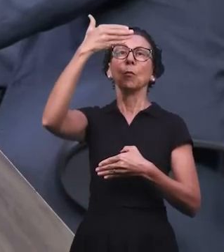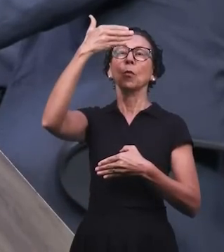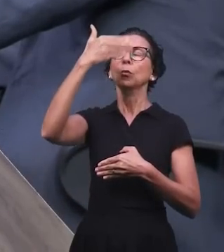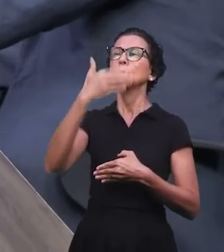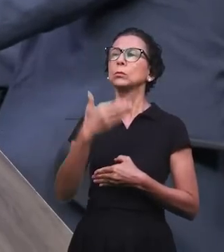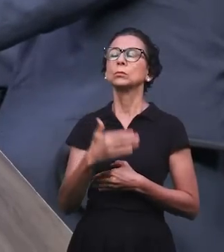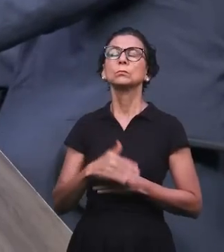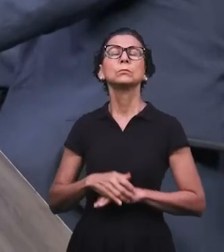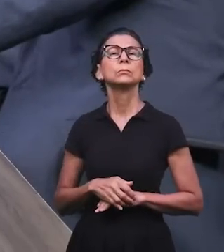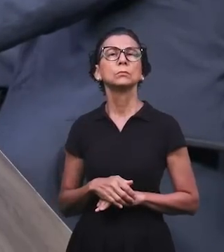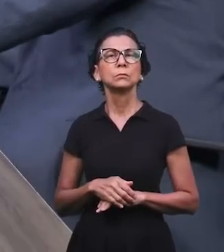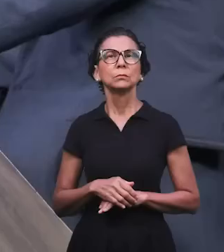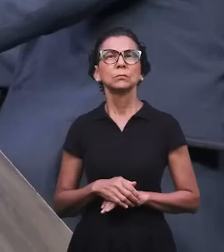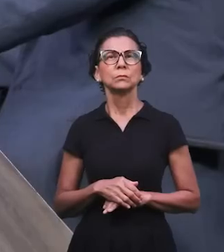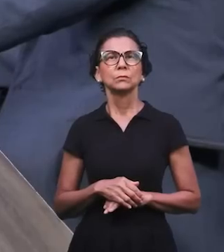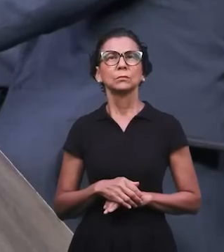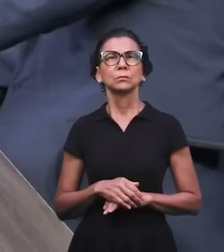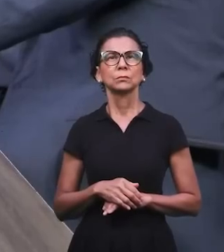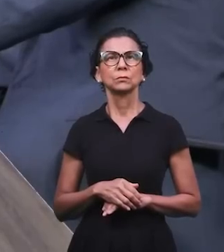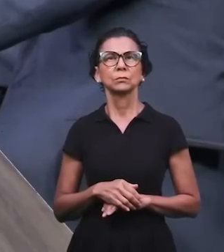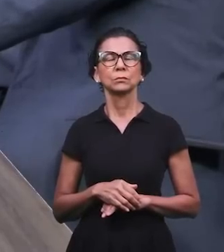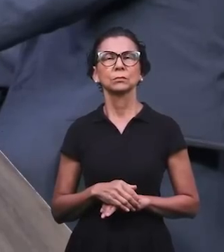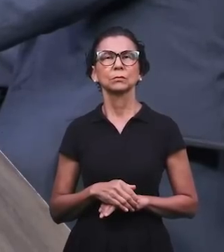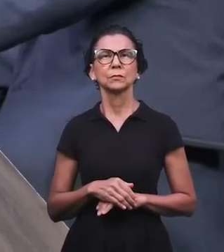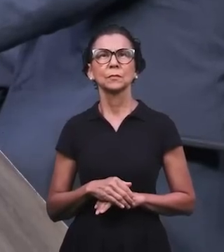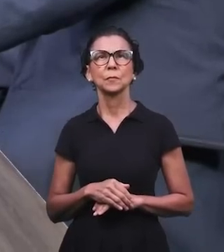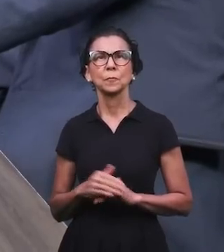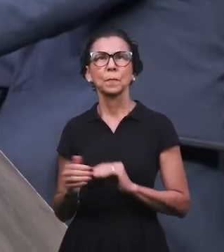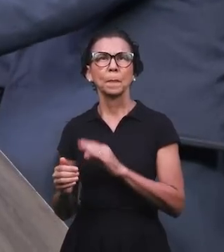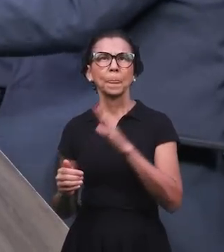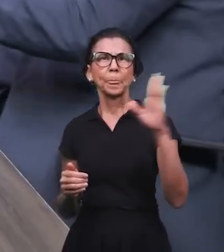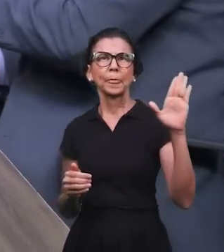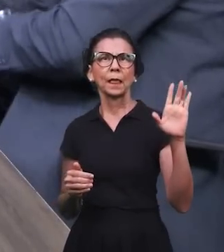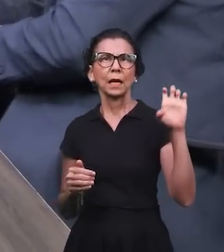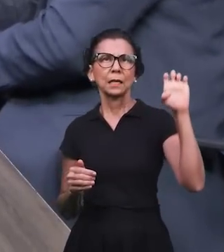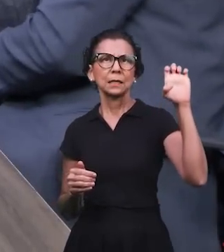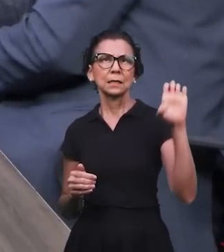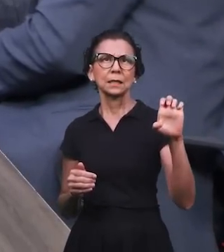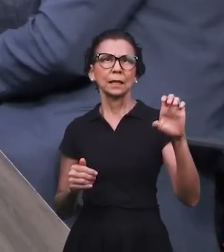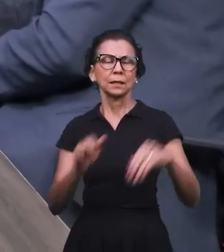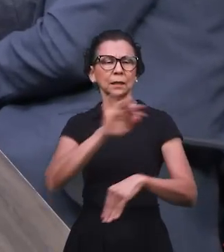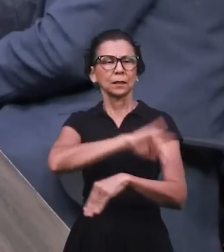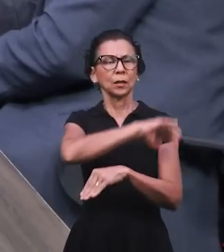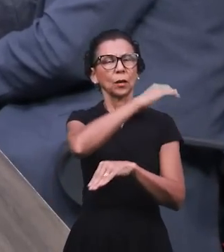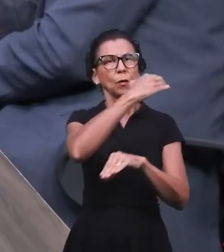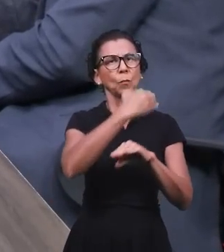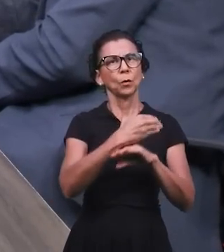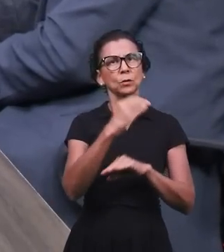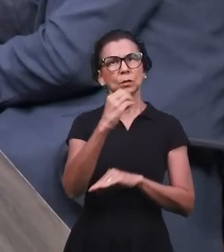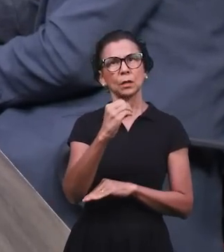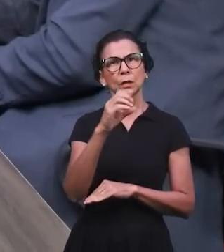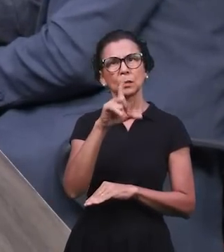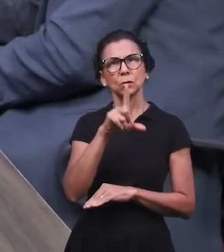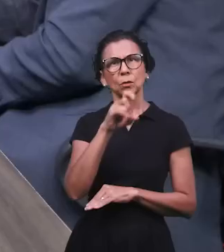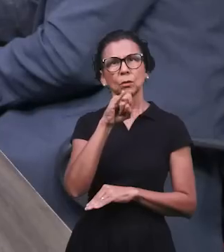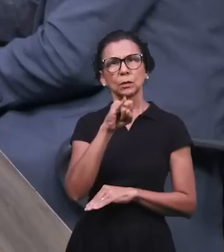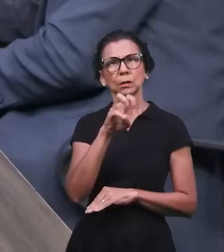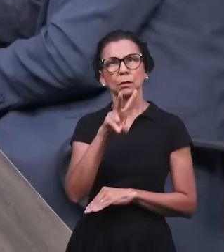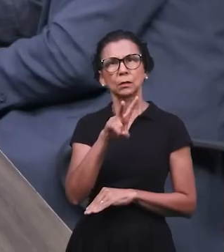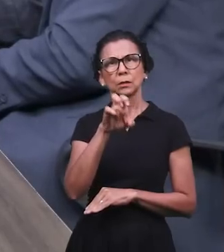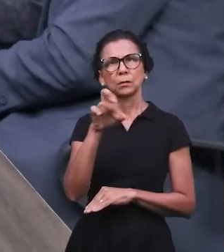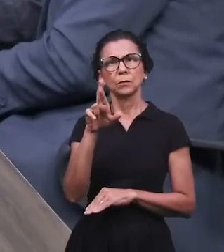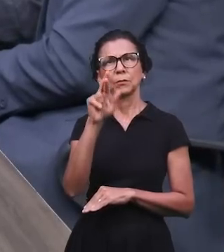e subindo à esquerda o Monte das Oliveiras. Então Jesus, no final do dia, ele descia, saía pela